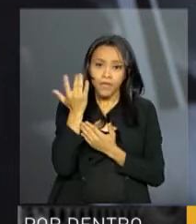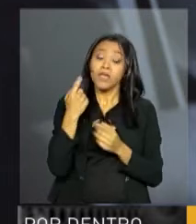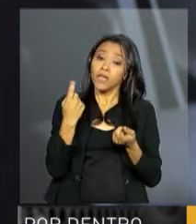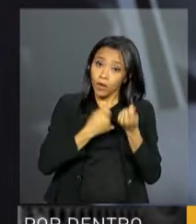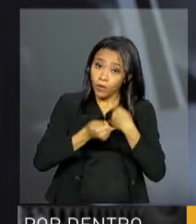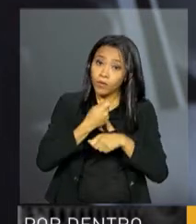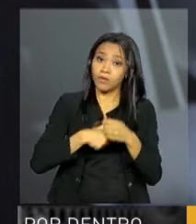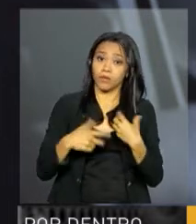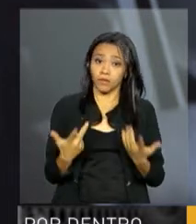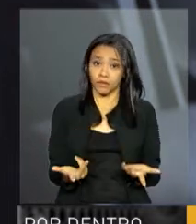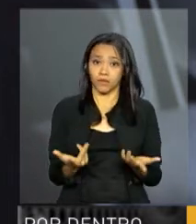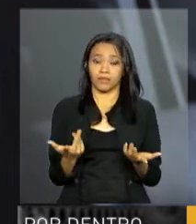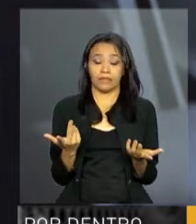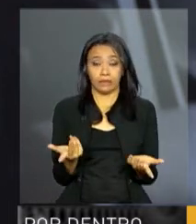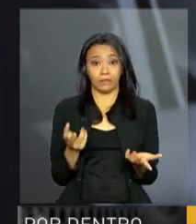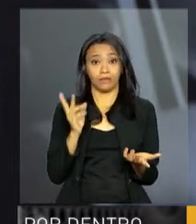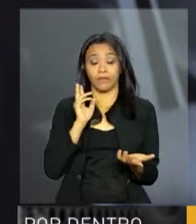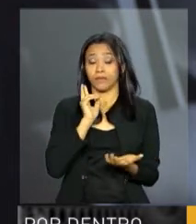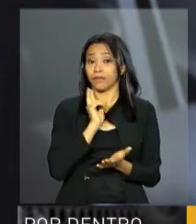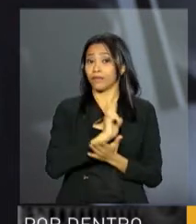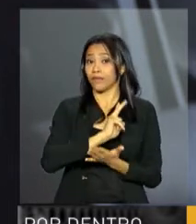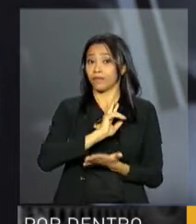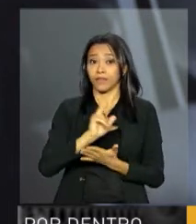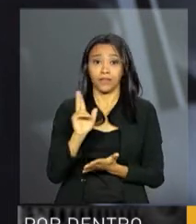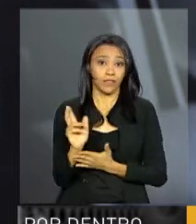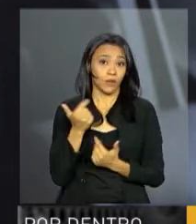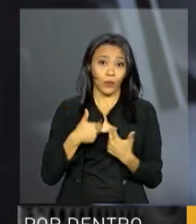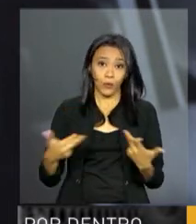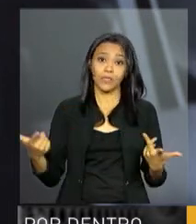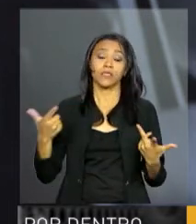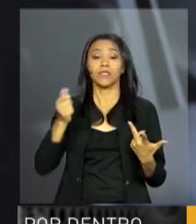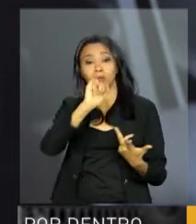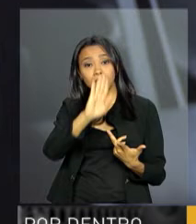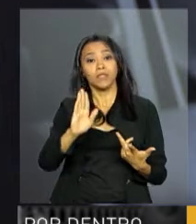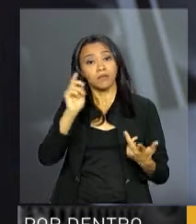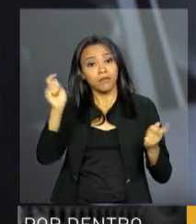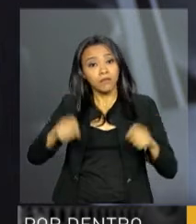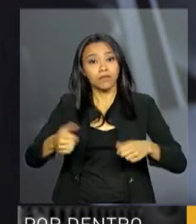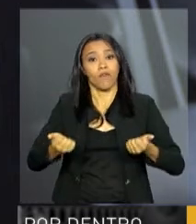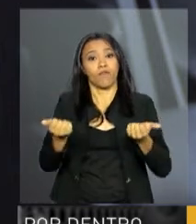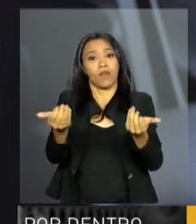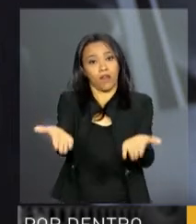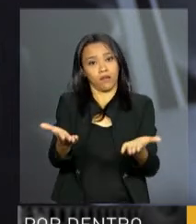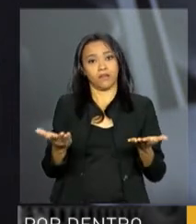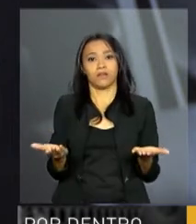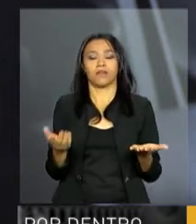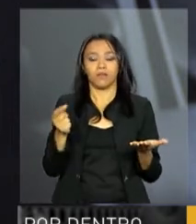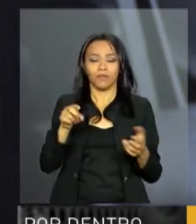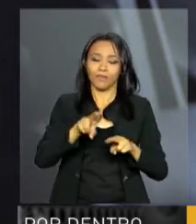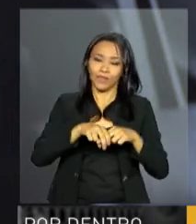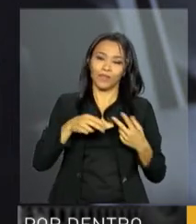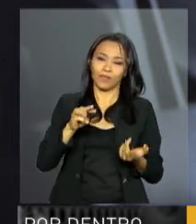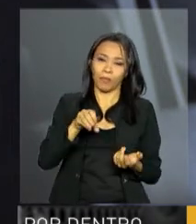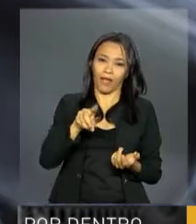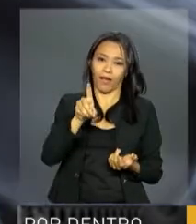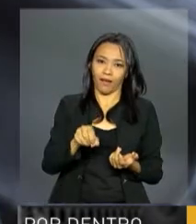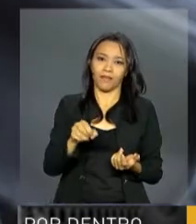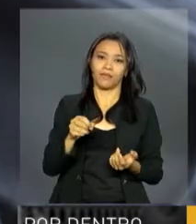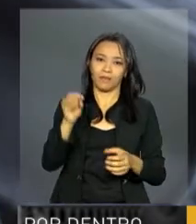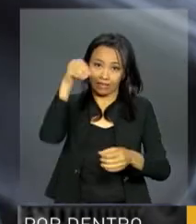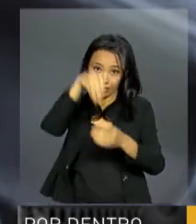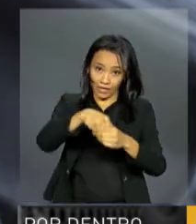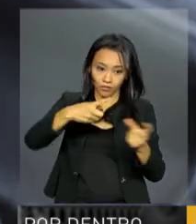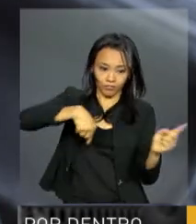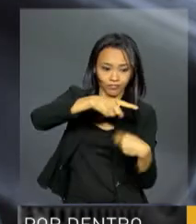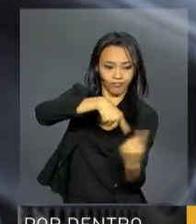economia seja pela multiplicidade de questões que o brasil oferece inclusive um mercado interno muito importante então o